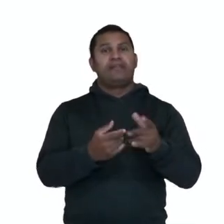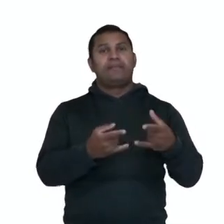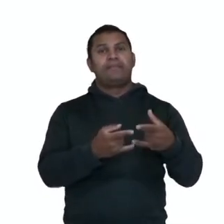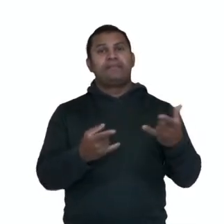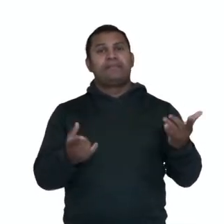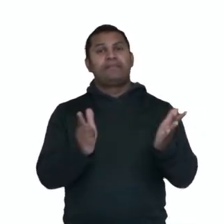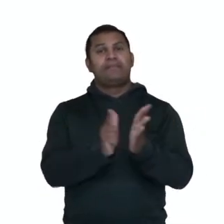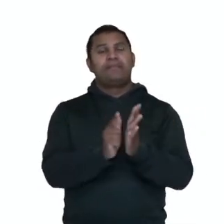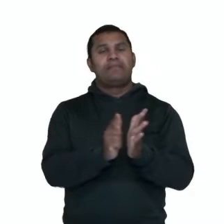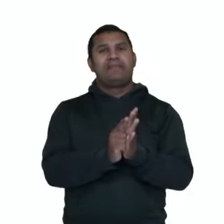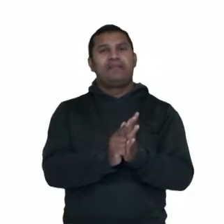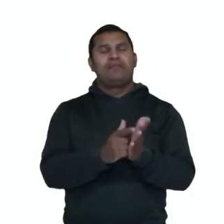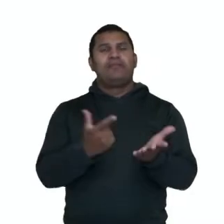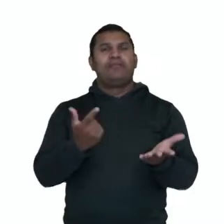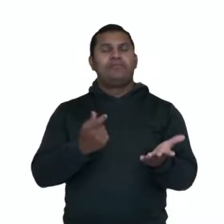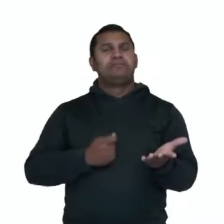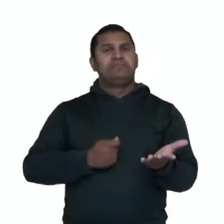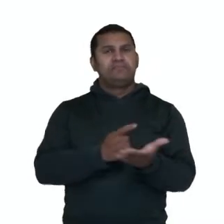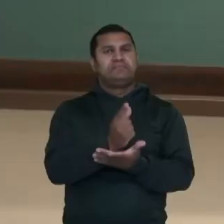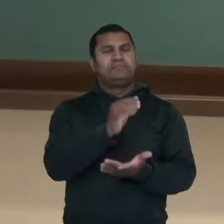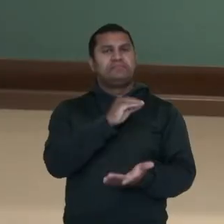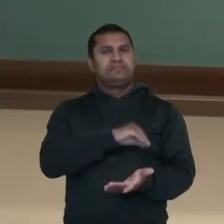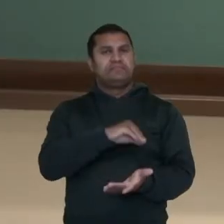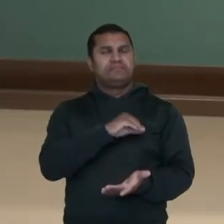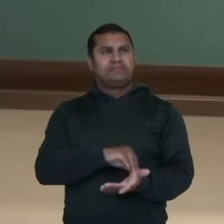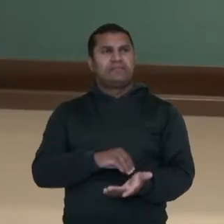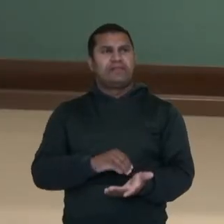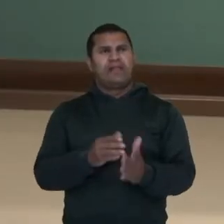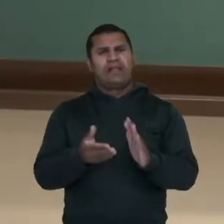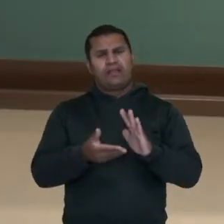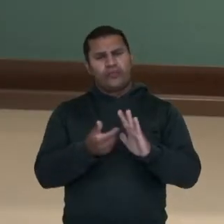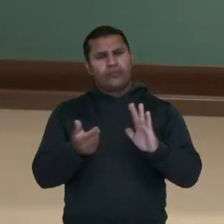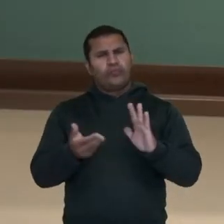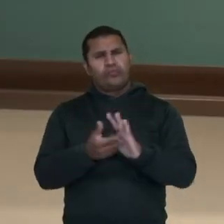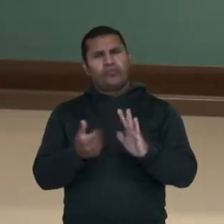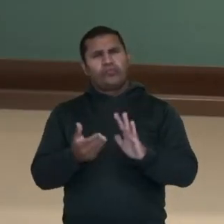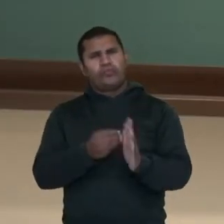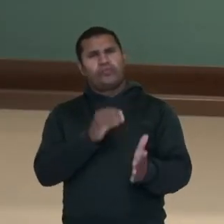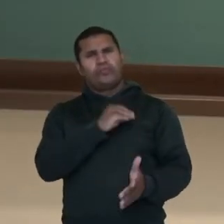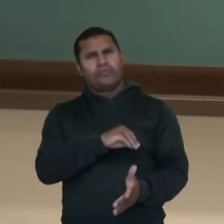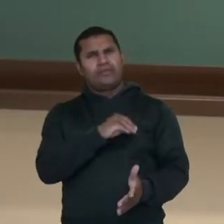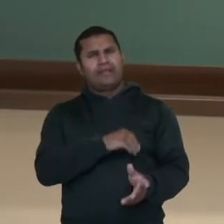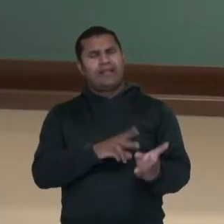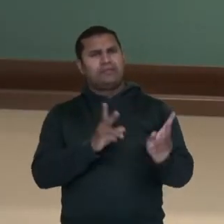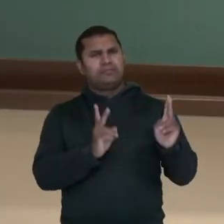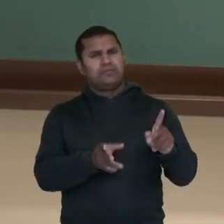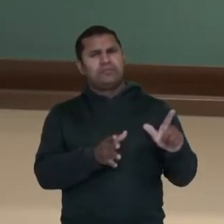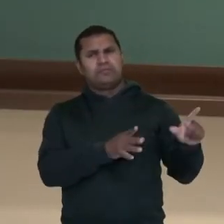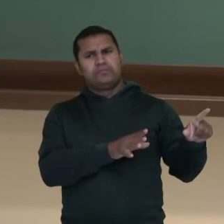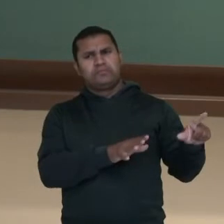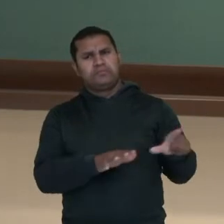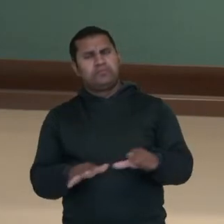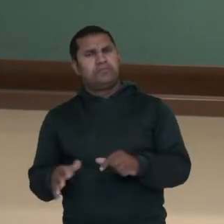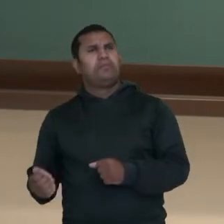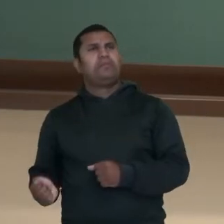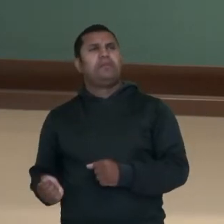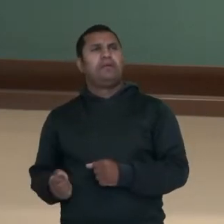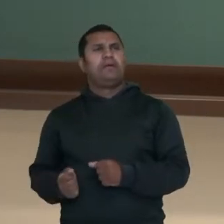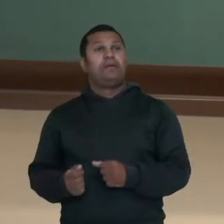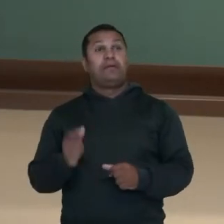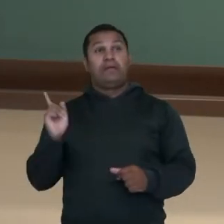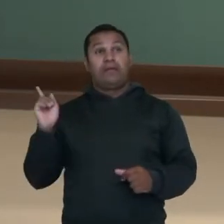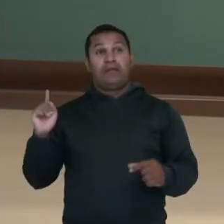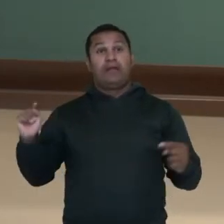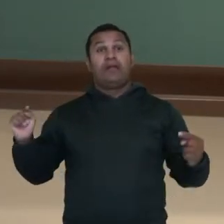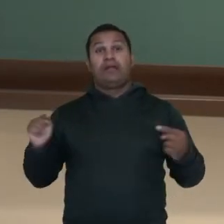previdenciário. Então, o dinheiro é descontado direto do salário da pessoa. Mas esse tipo de empréstimo